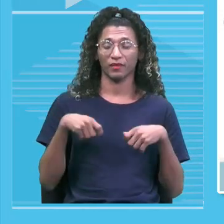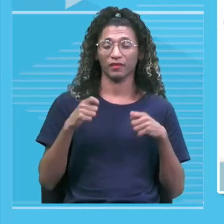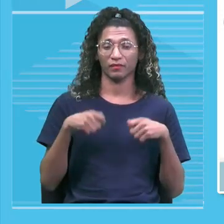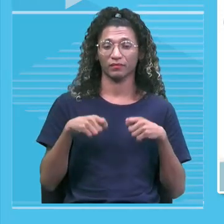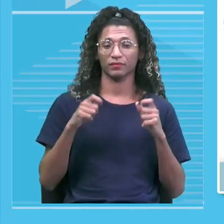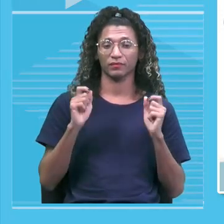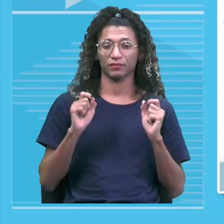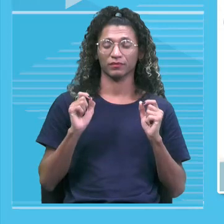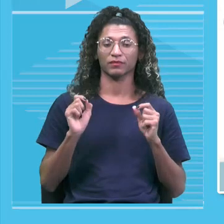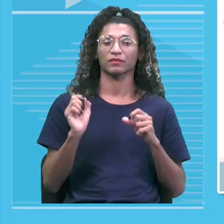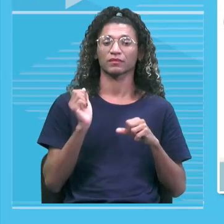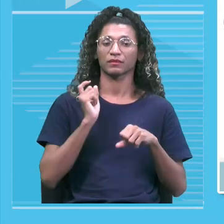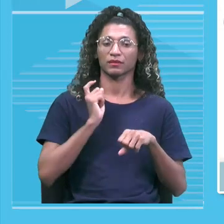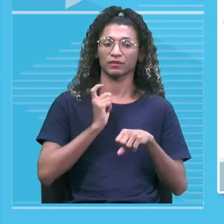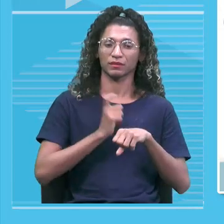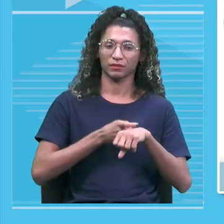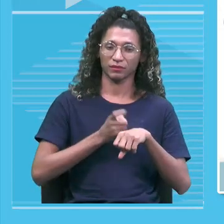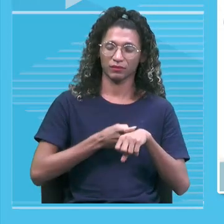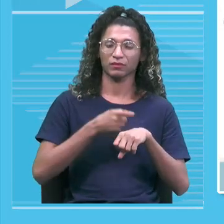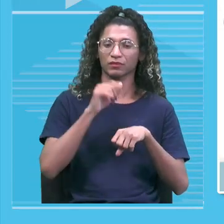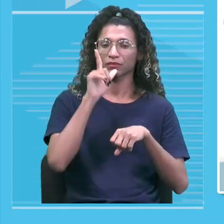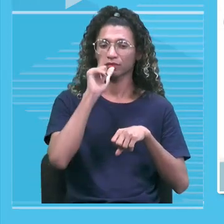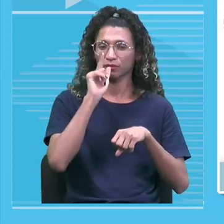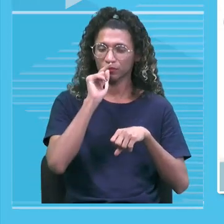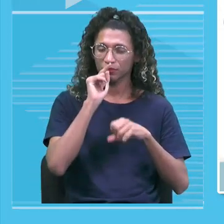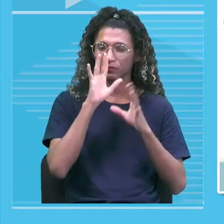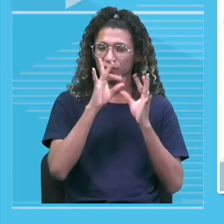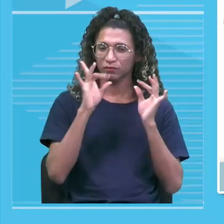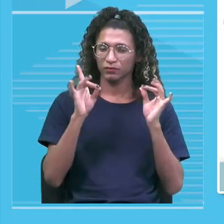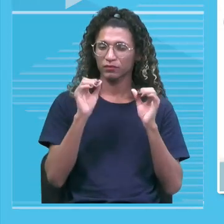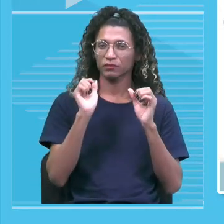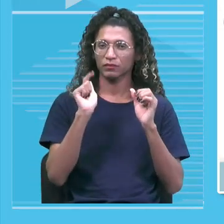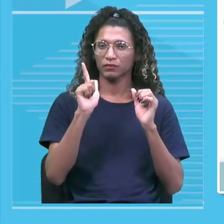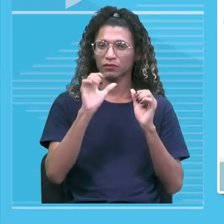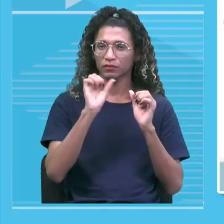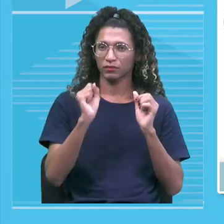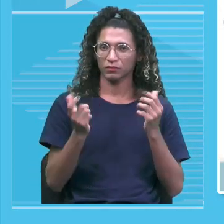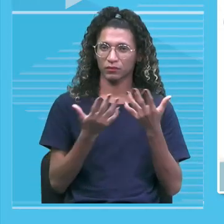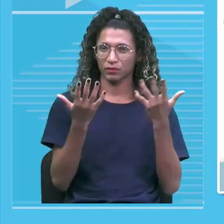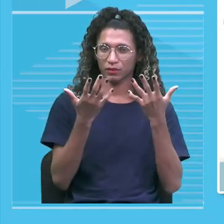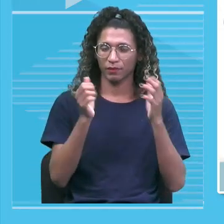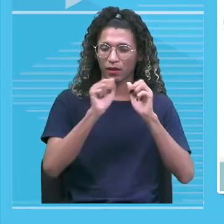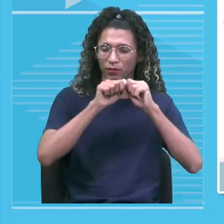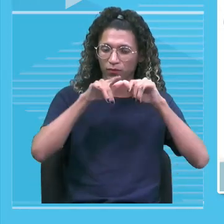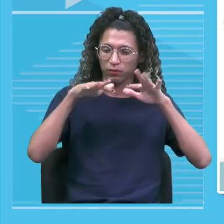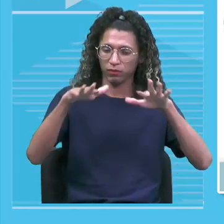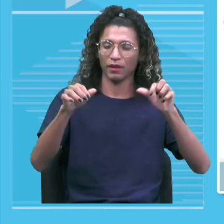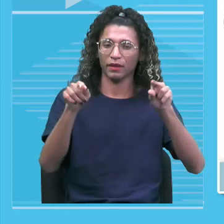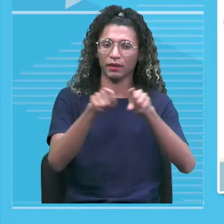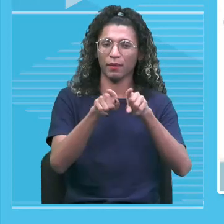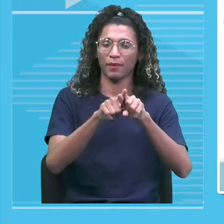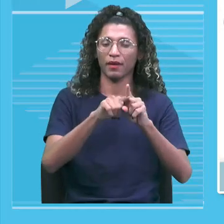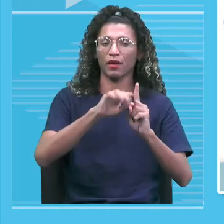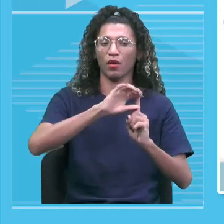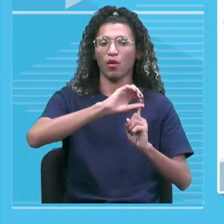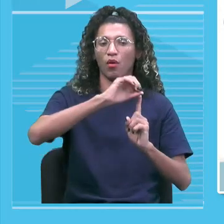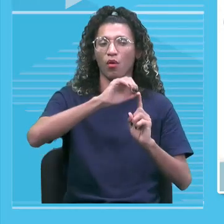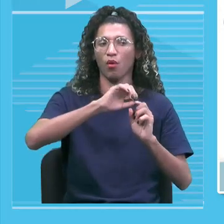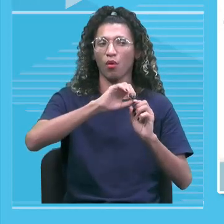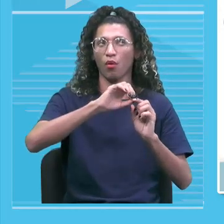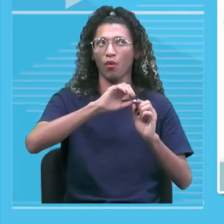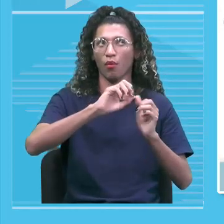meios materiais para se propagarem e ondas eletromagnéticas O que é que são ondas